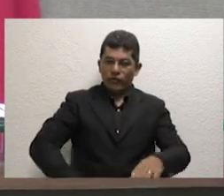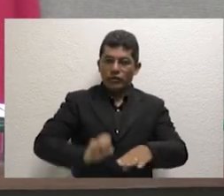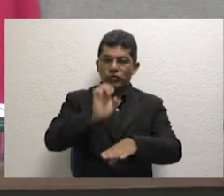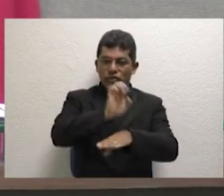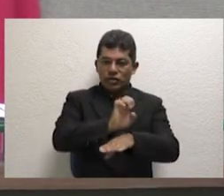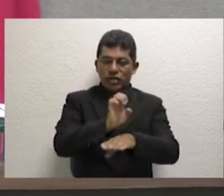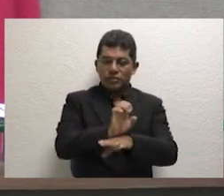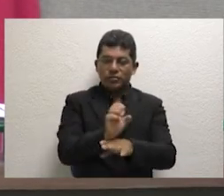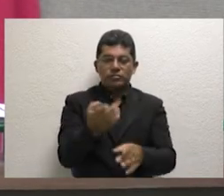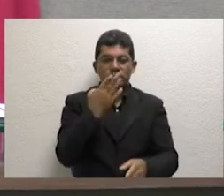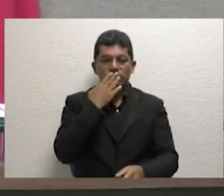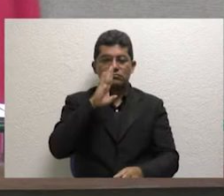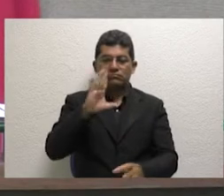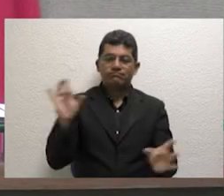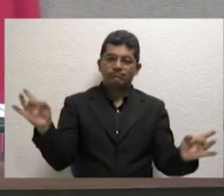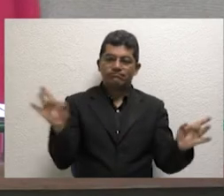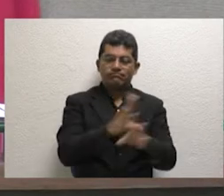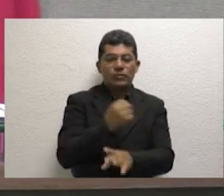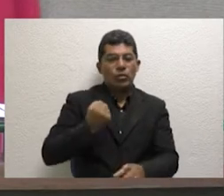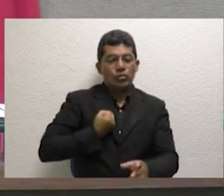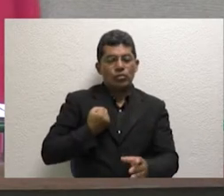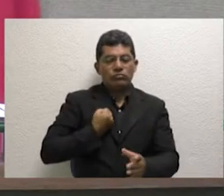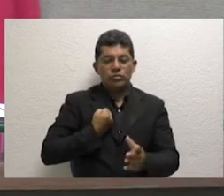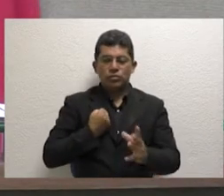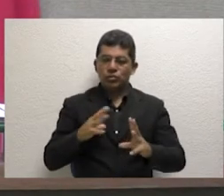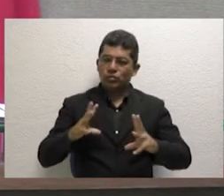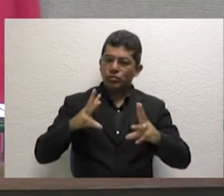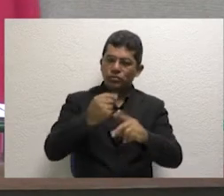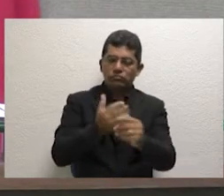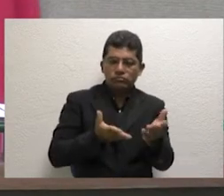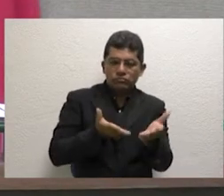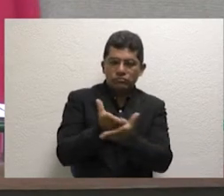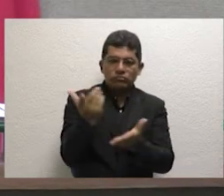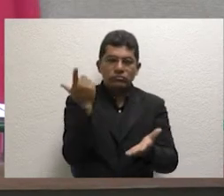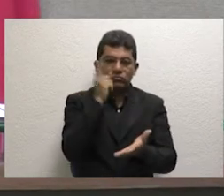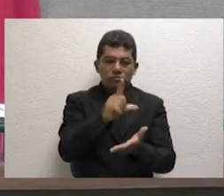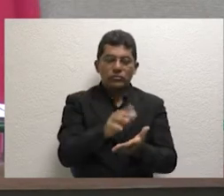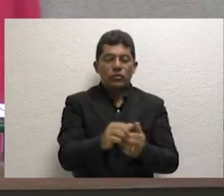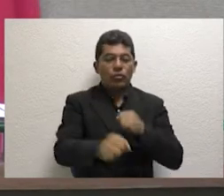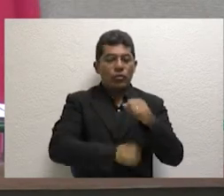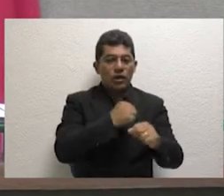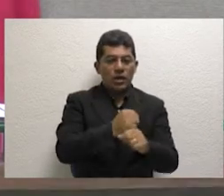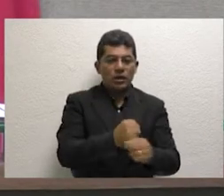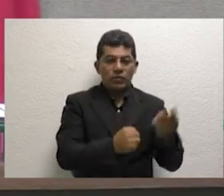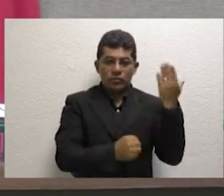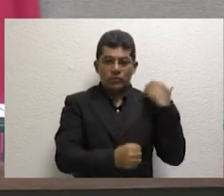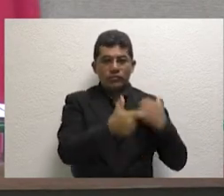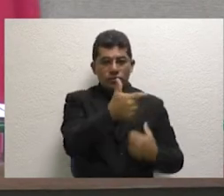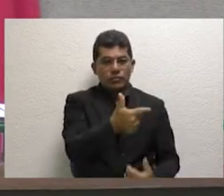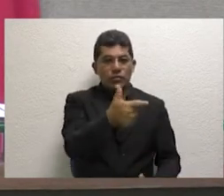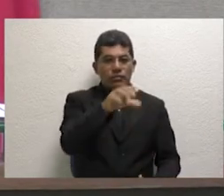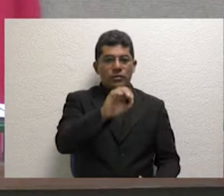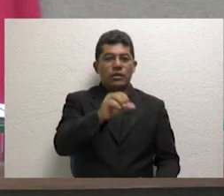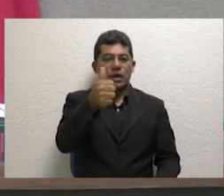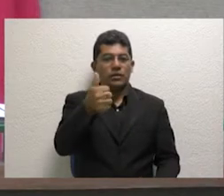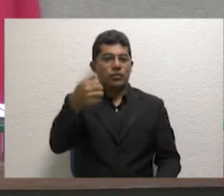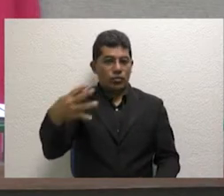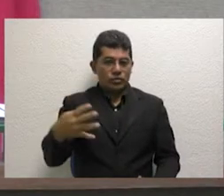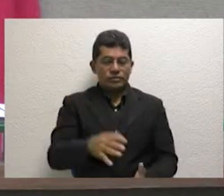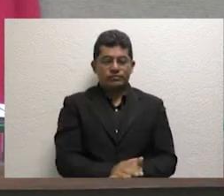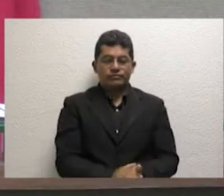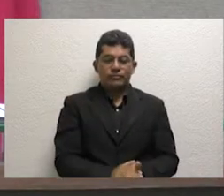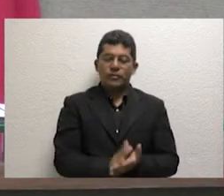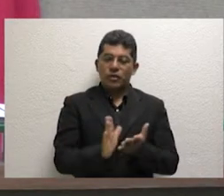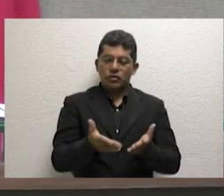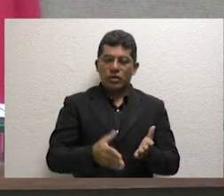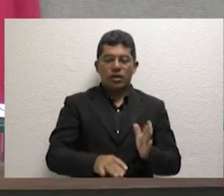o número de aprovados no concurso de 2014 com essa convocação já circulando